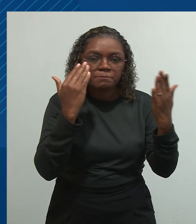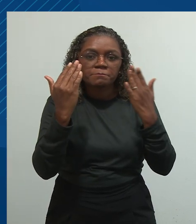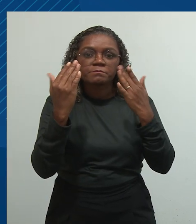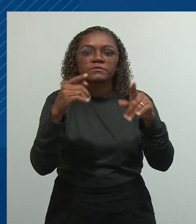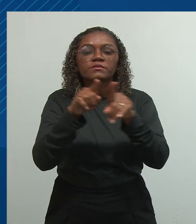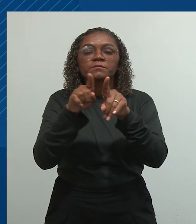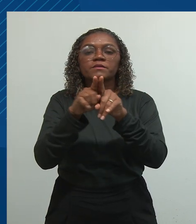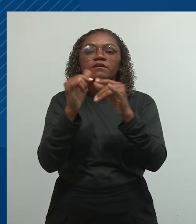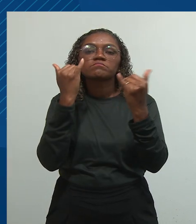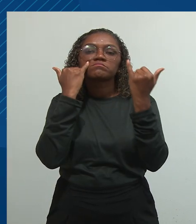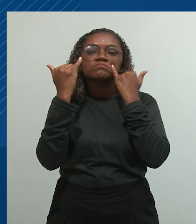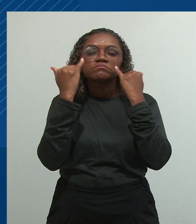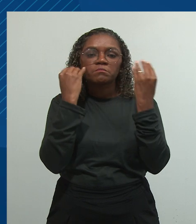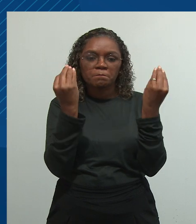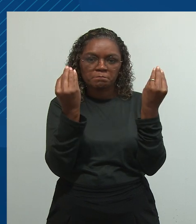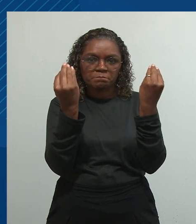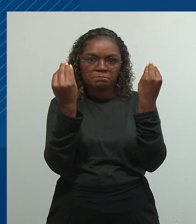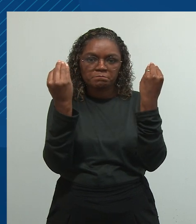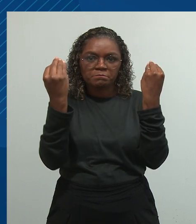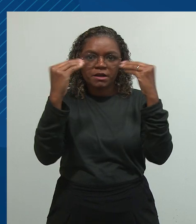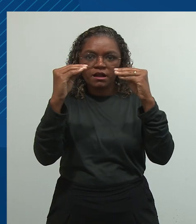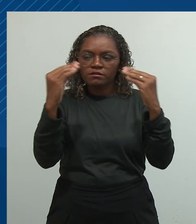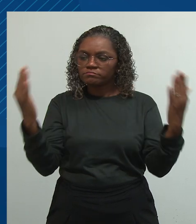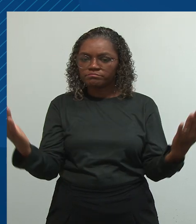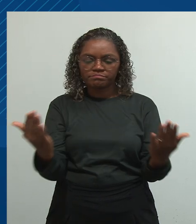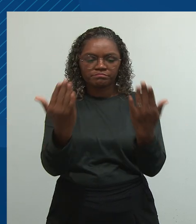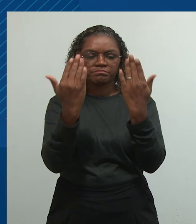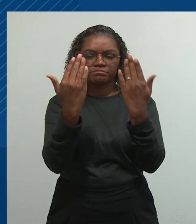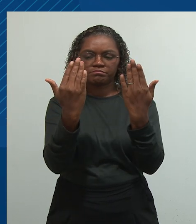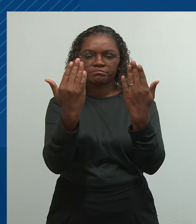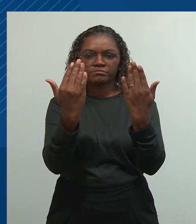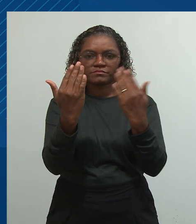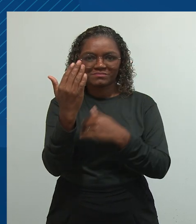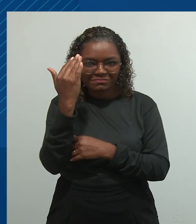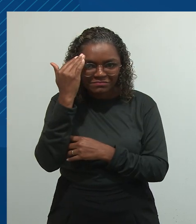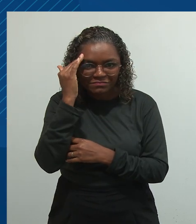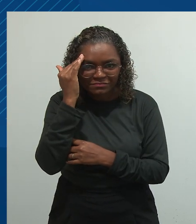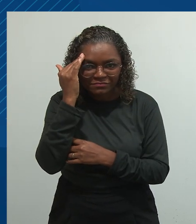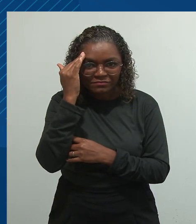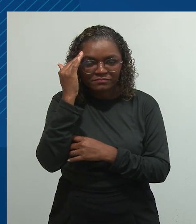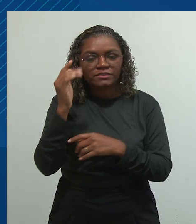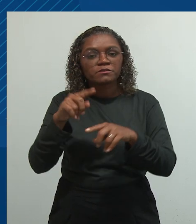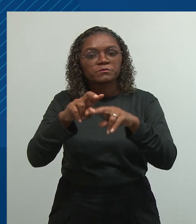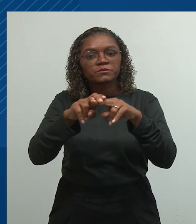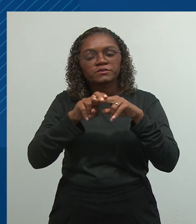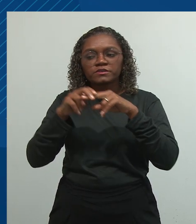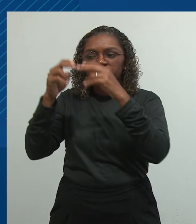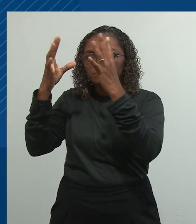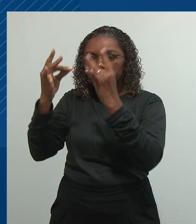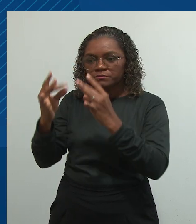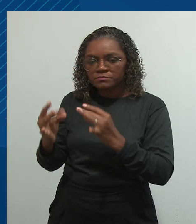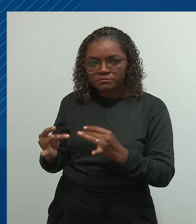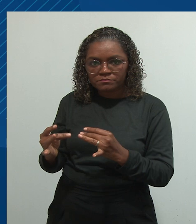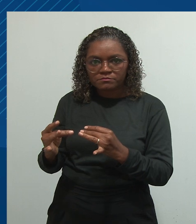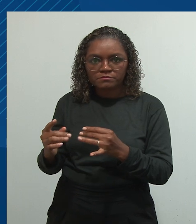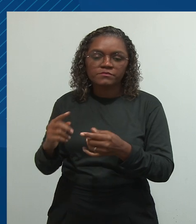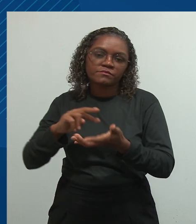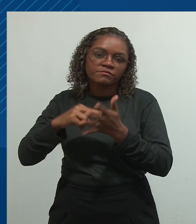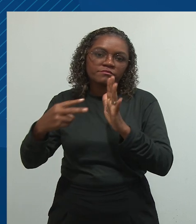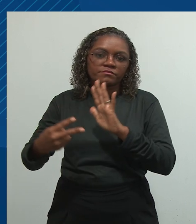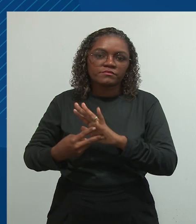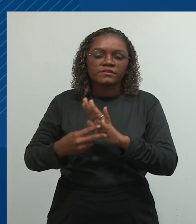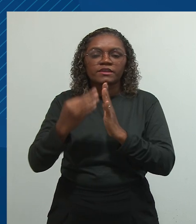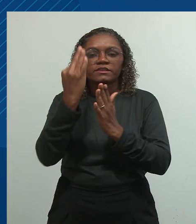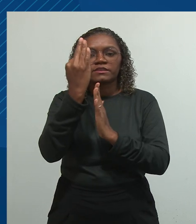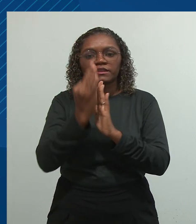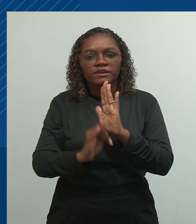bota um dado coletado frente ao outro, não é isso? Então, assim, a descrição, enquanto transcrição